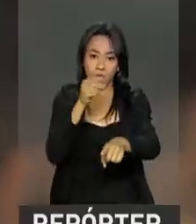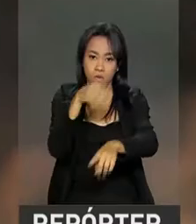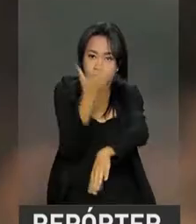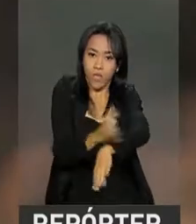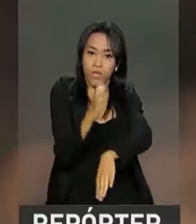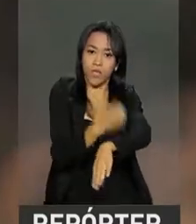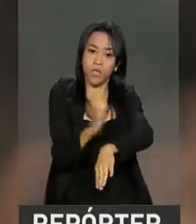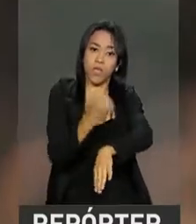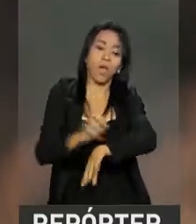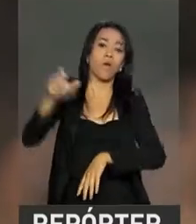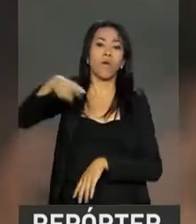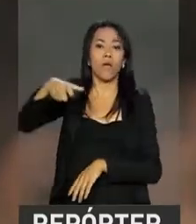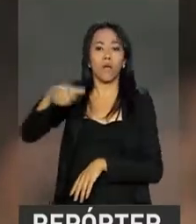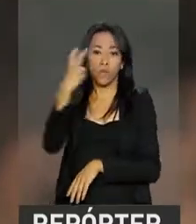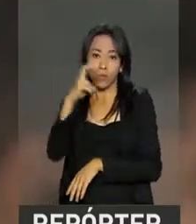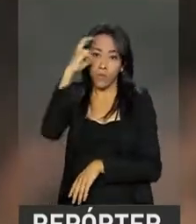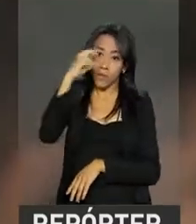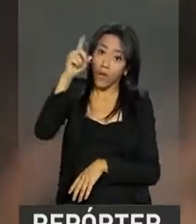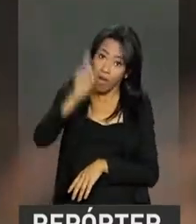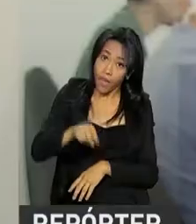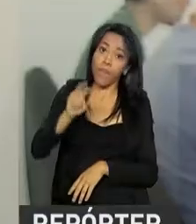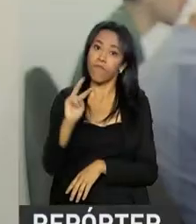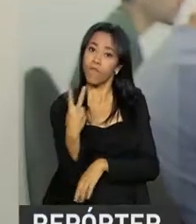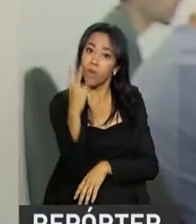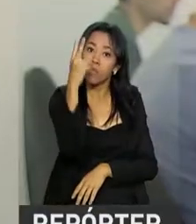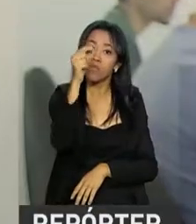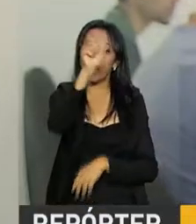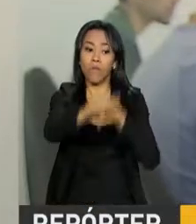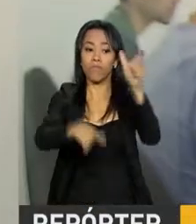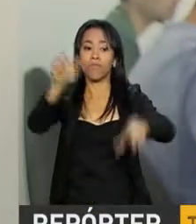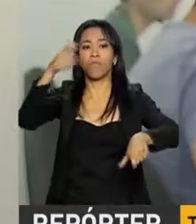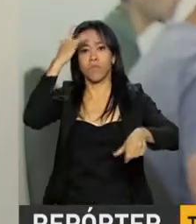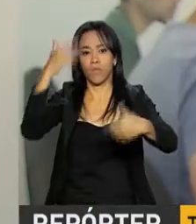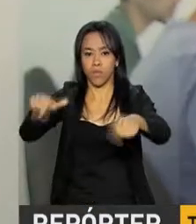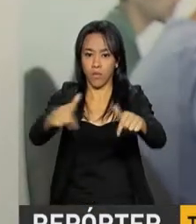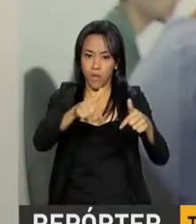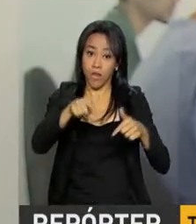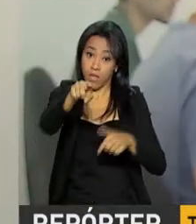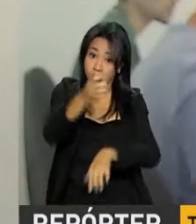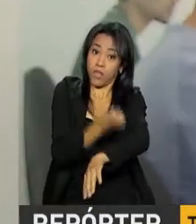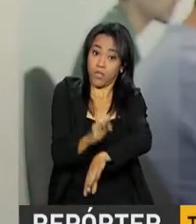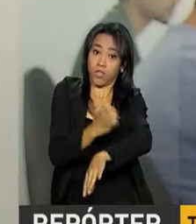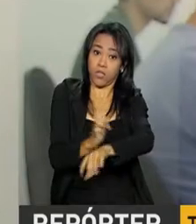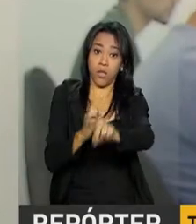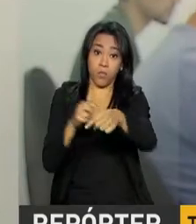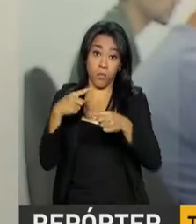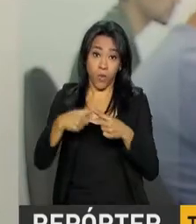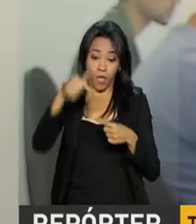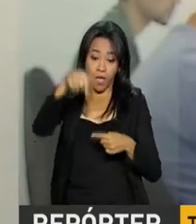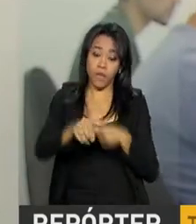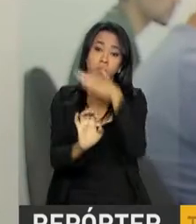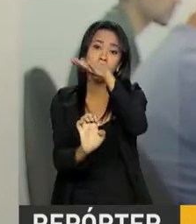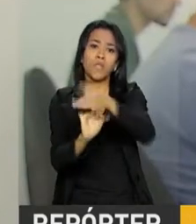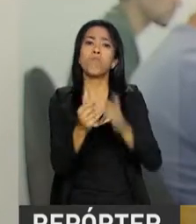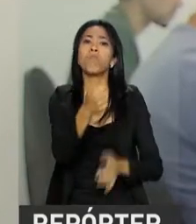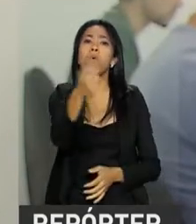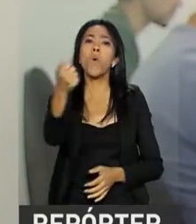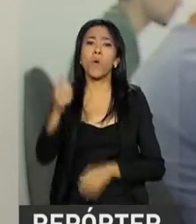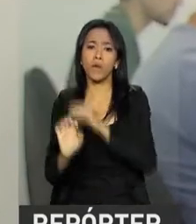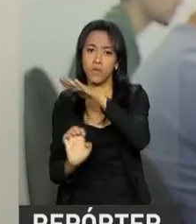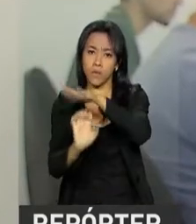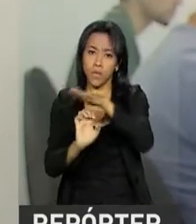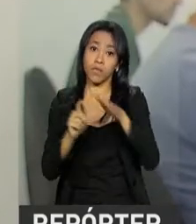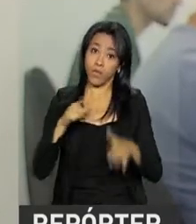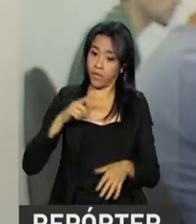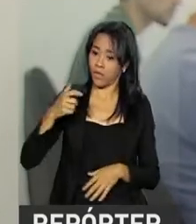é uma forma de valorização do funcionário não só como funciona como estagiário por que essa empresa é uma das poucas empresas que eu vi que o